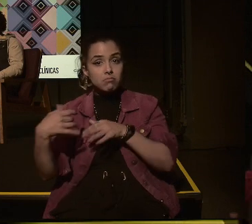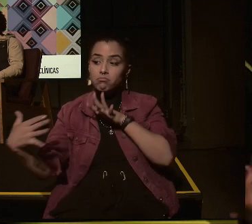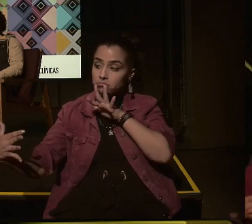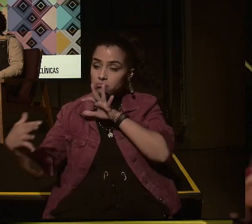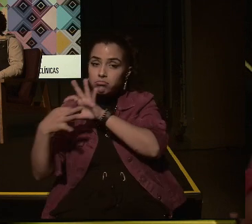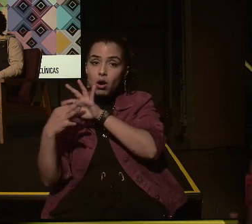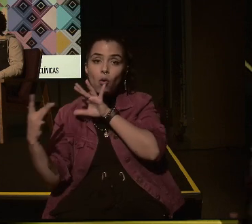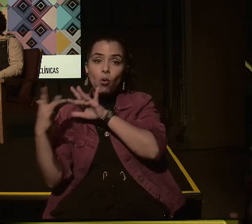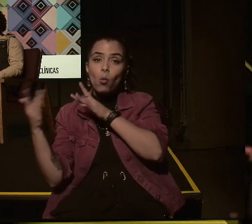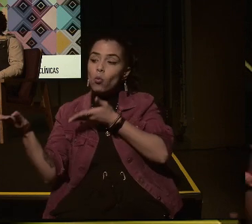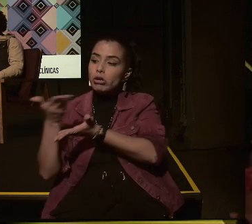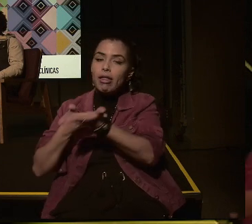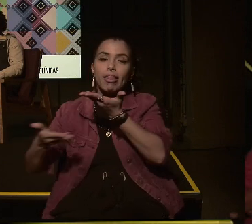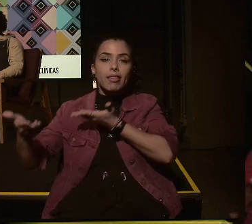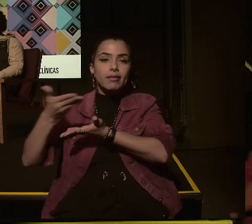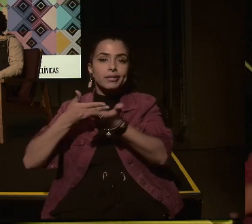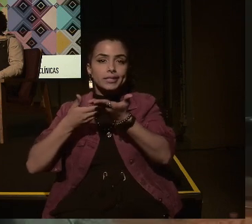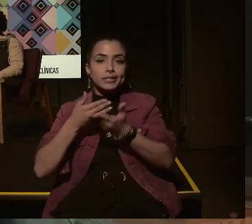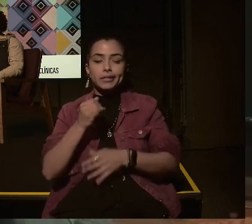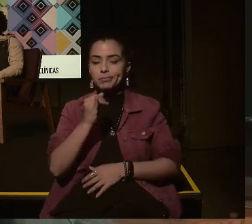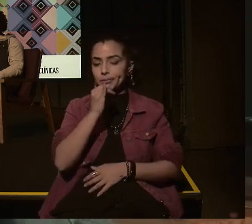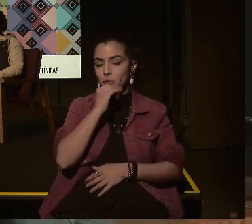chamado Glissant, Edouard